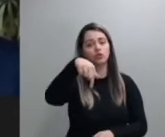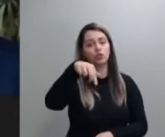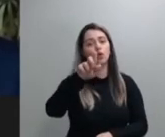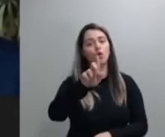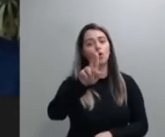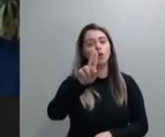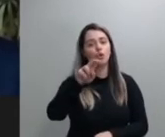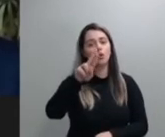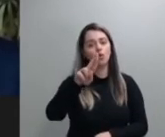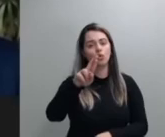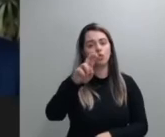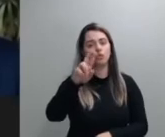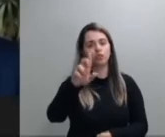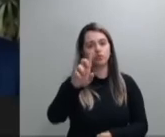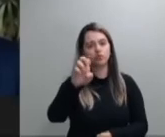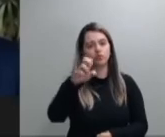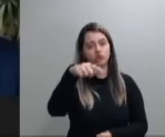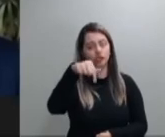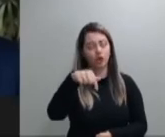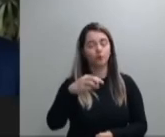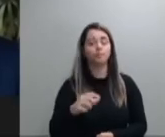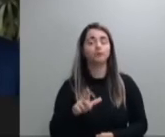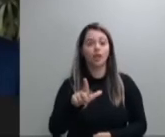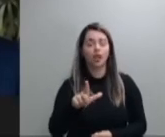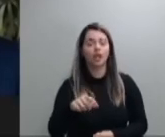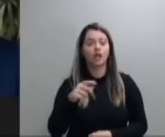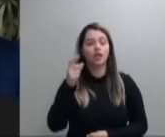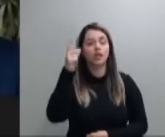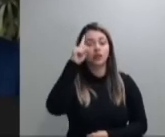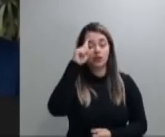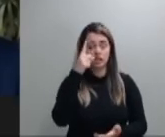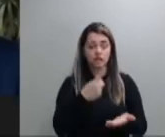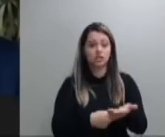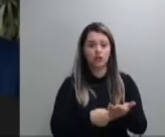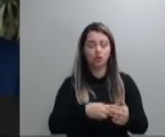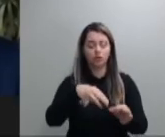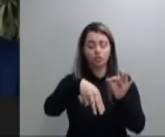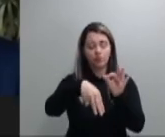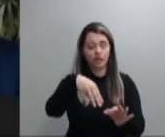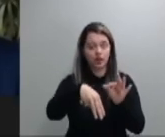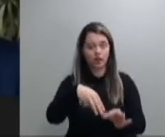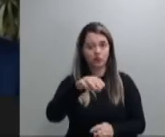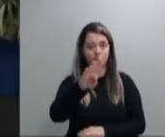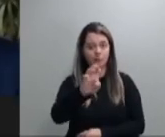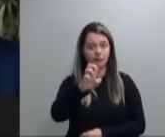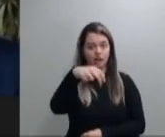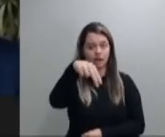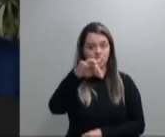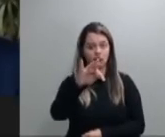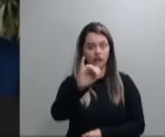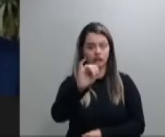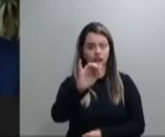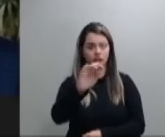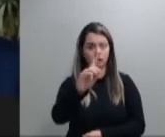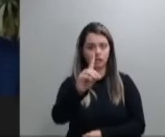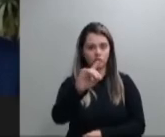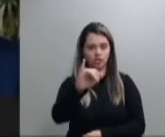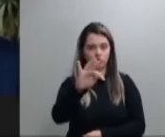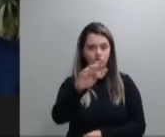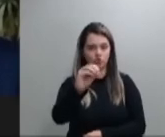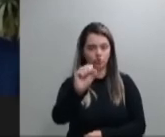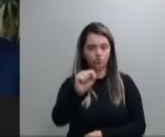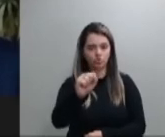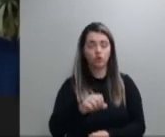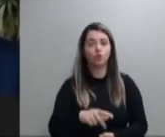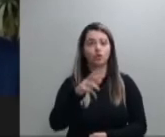excelência bem lembrou a decisão do ministro Benedito justamente ao julgar aqui o RESP 1